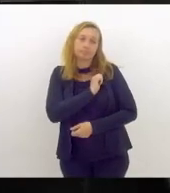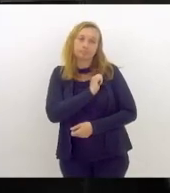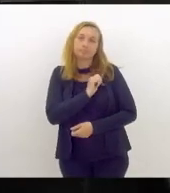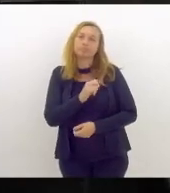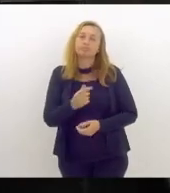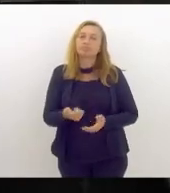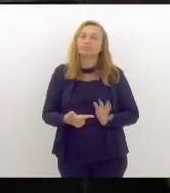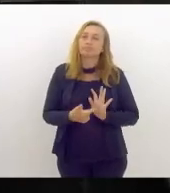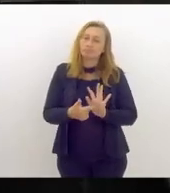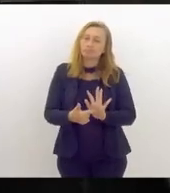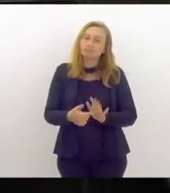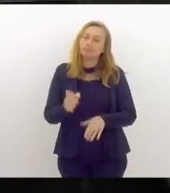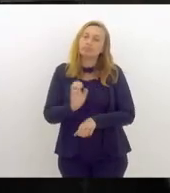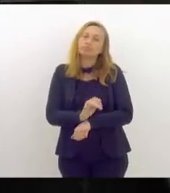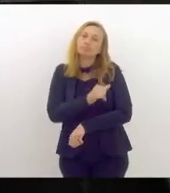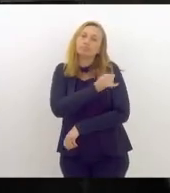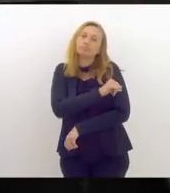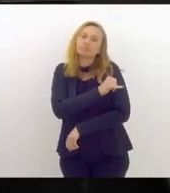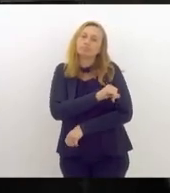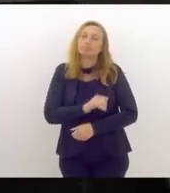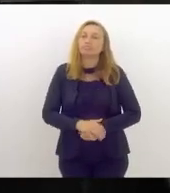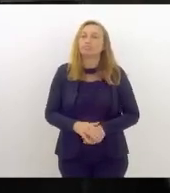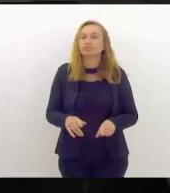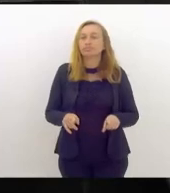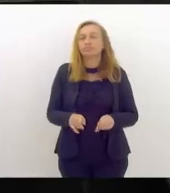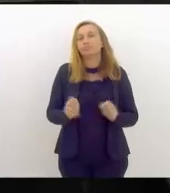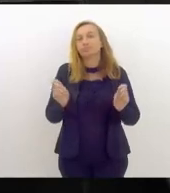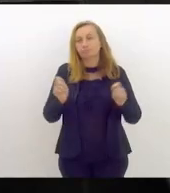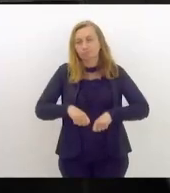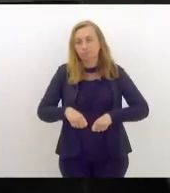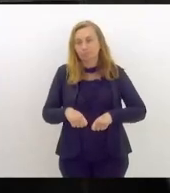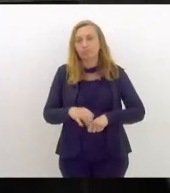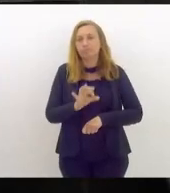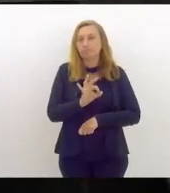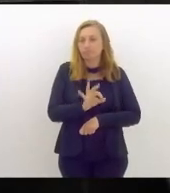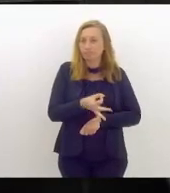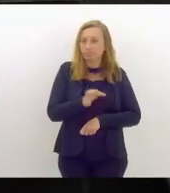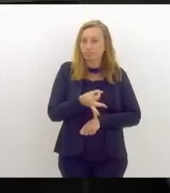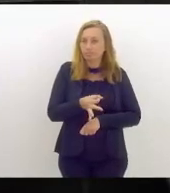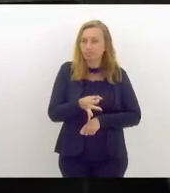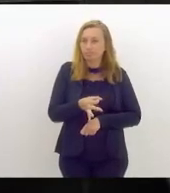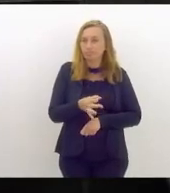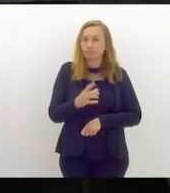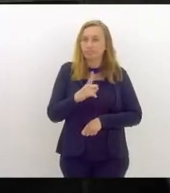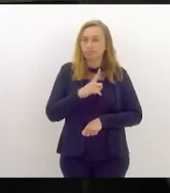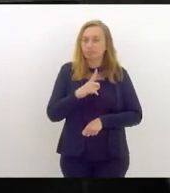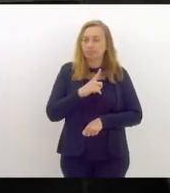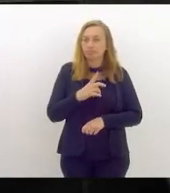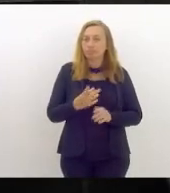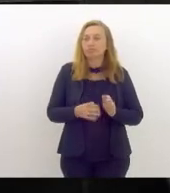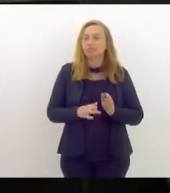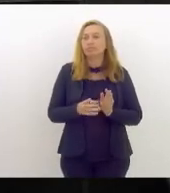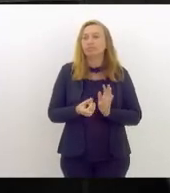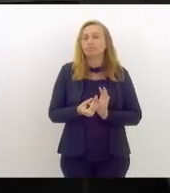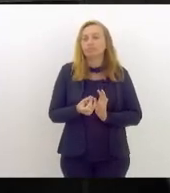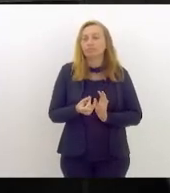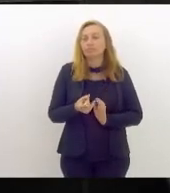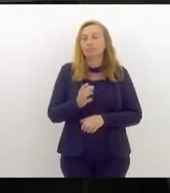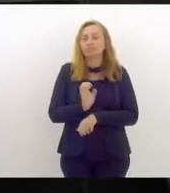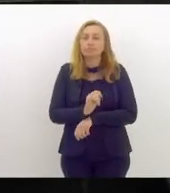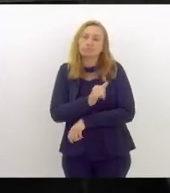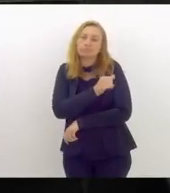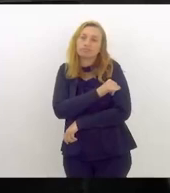está dado no Estado do Rio de Janeiro, mas a possibilidade, de fato, da gente ter as contas no Estado do Rio de